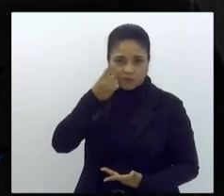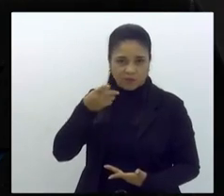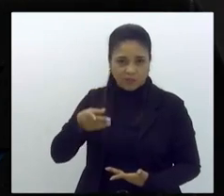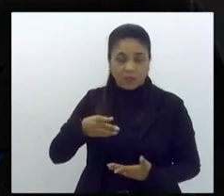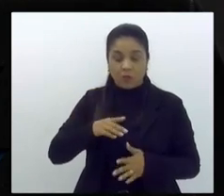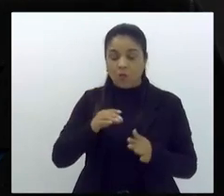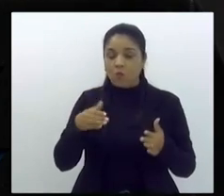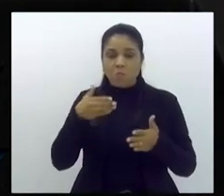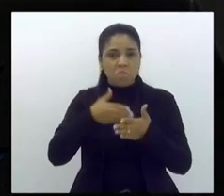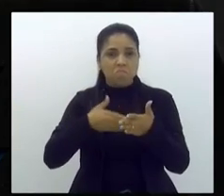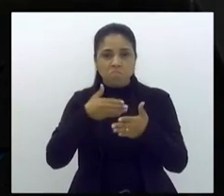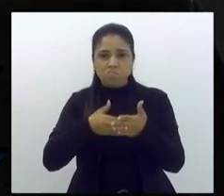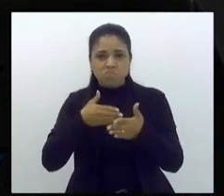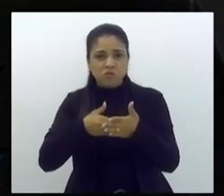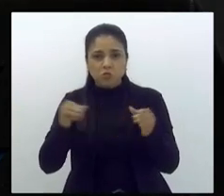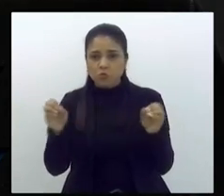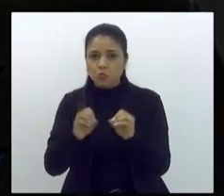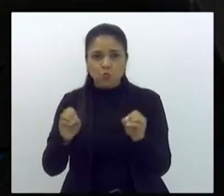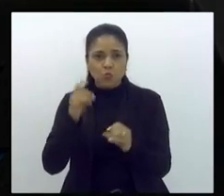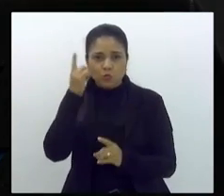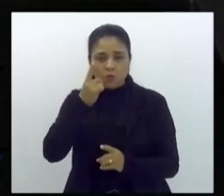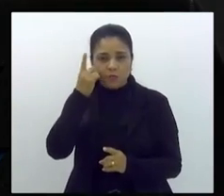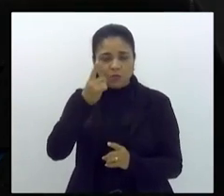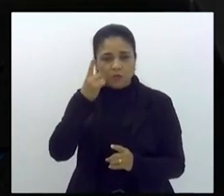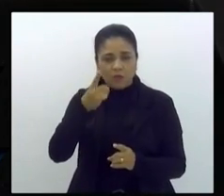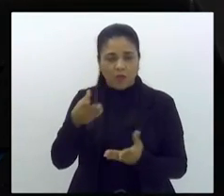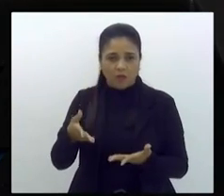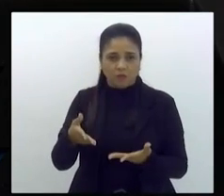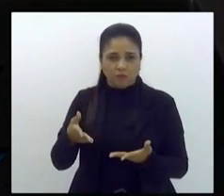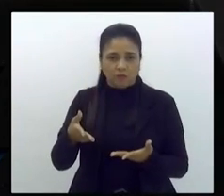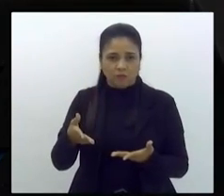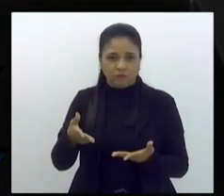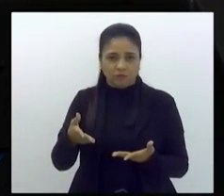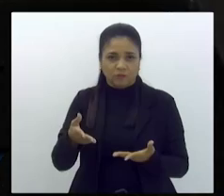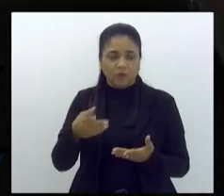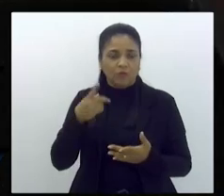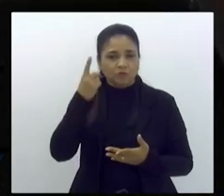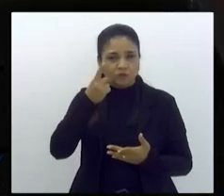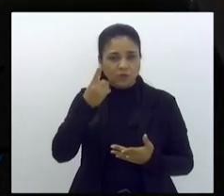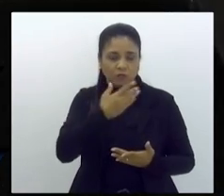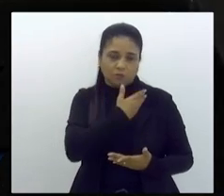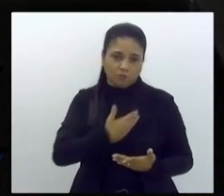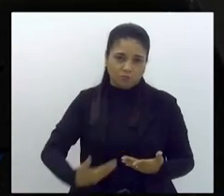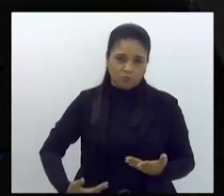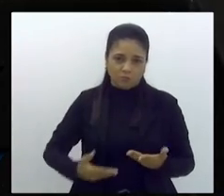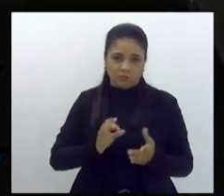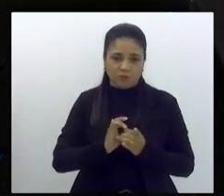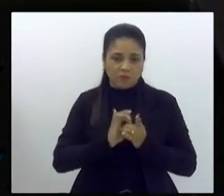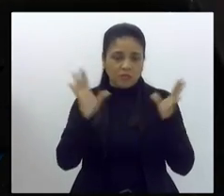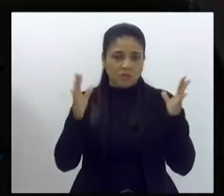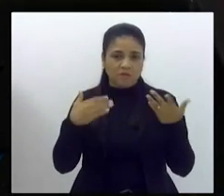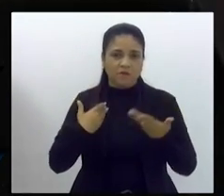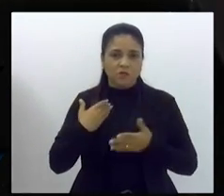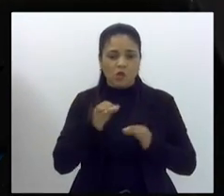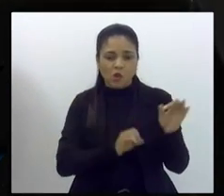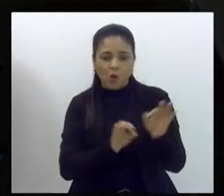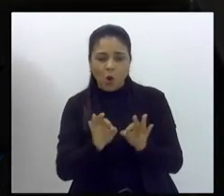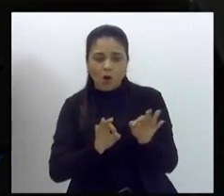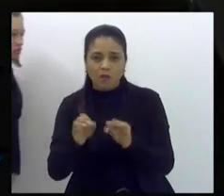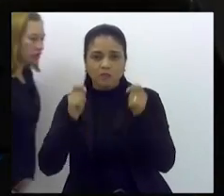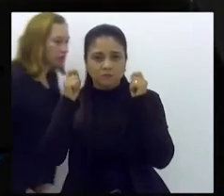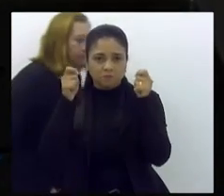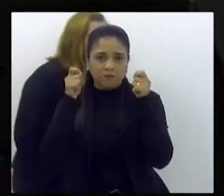de qualquer tipo de atividade como nenhuma pessoa num estado livre político como nosso pode ser impedido de fazer e organizar suas